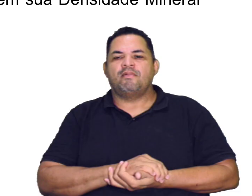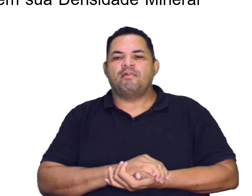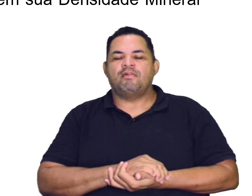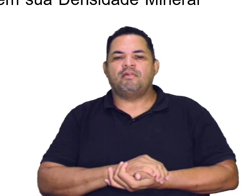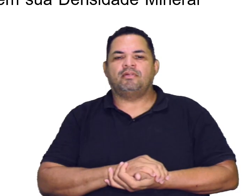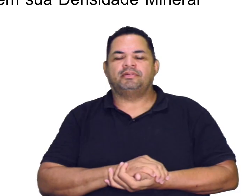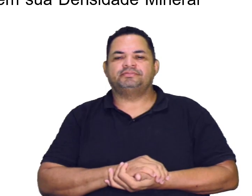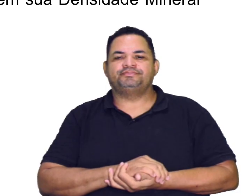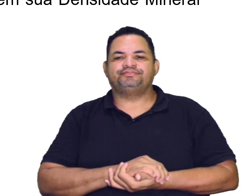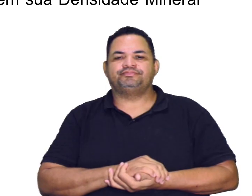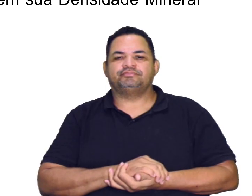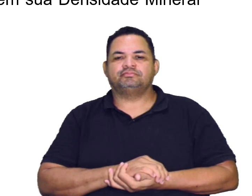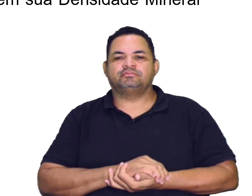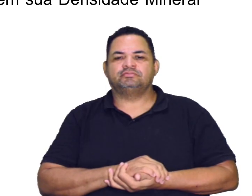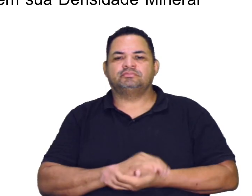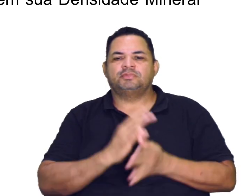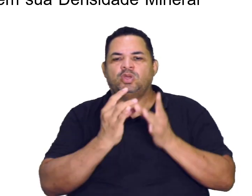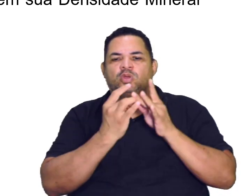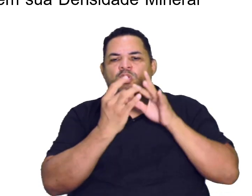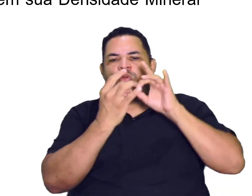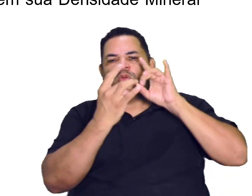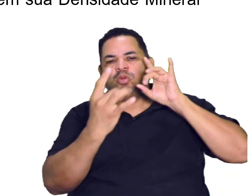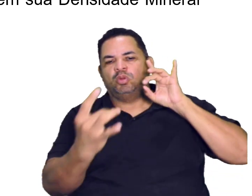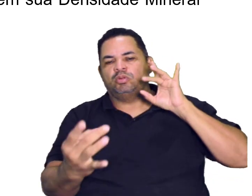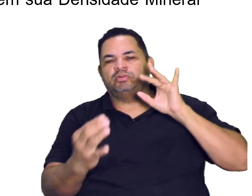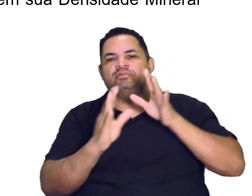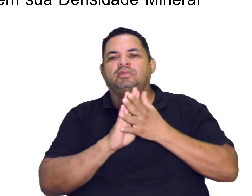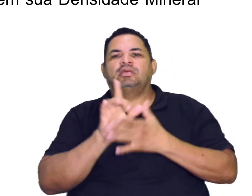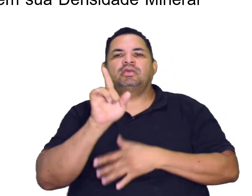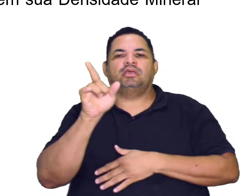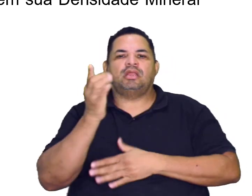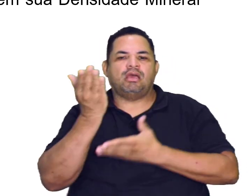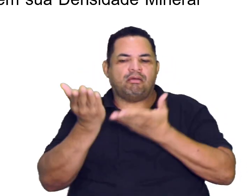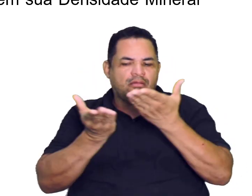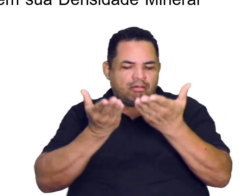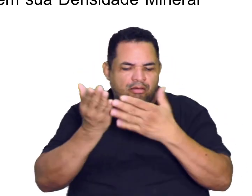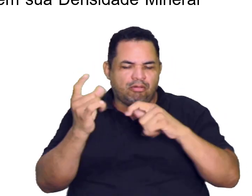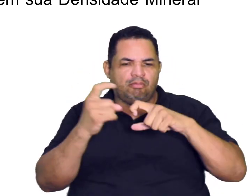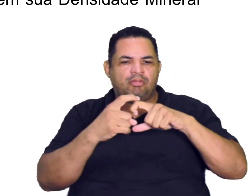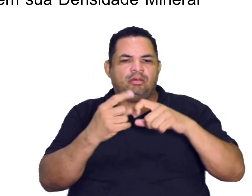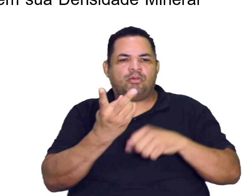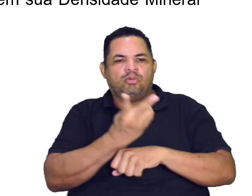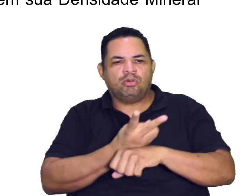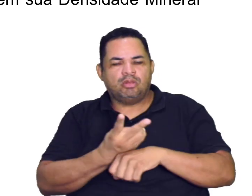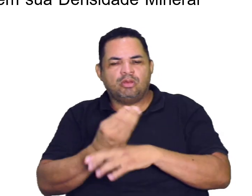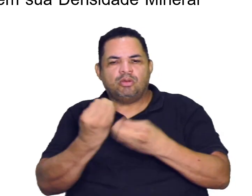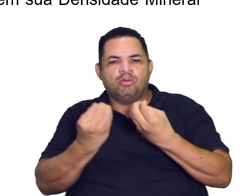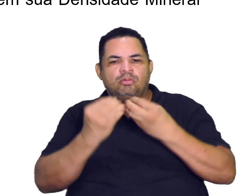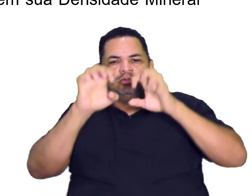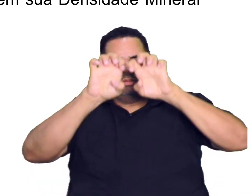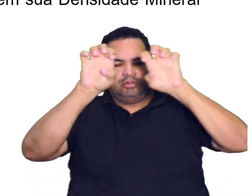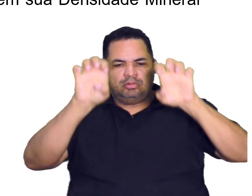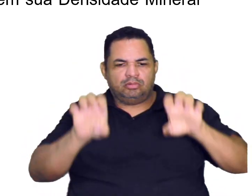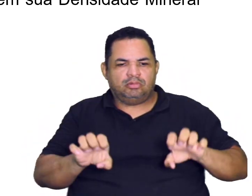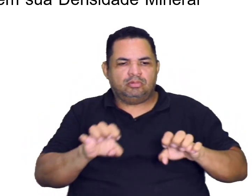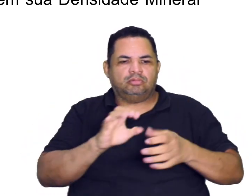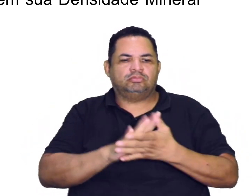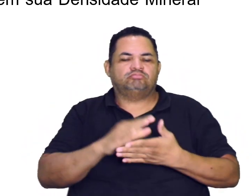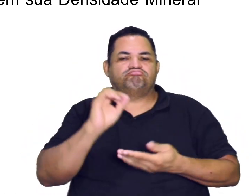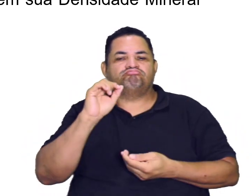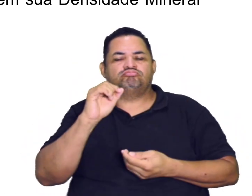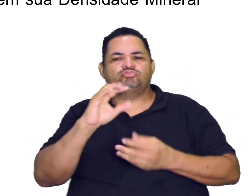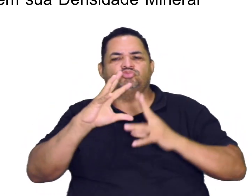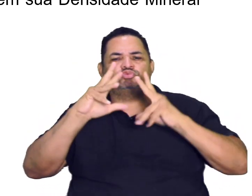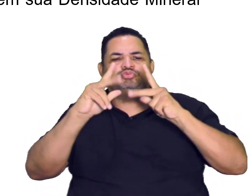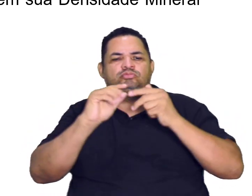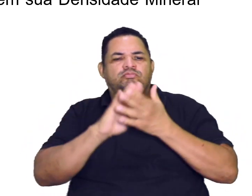Como é que fala? Os feedbacks, né? De ir ao médico, buscar, observar como é que tá essas estruturas e os